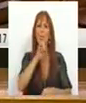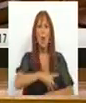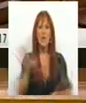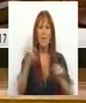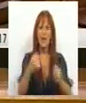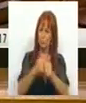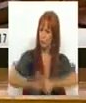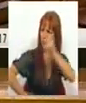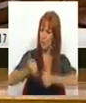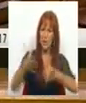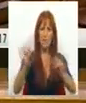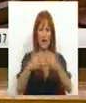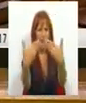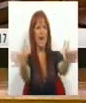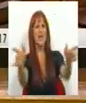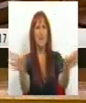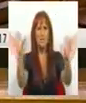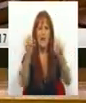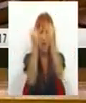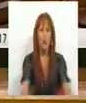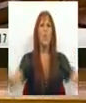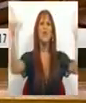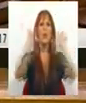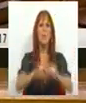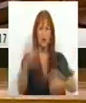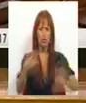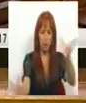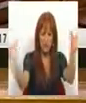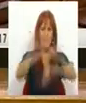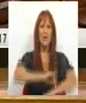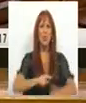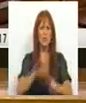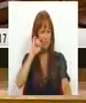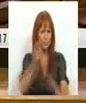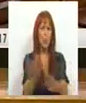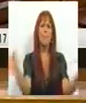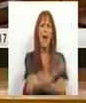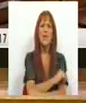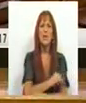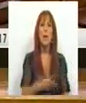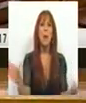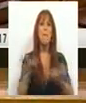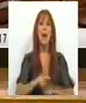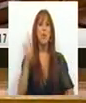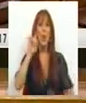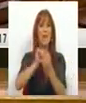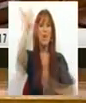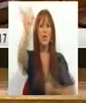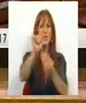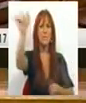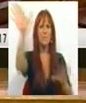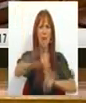ser mais competitivo, mais aberto, mais inovador, mais justo, mais exigente, com mais